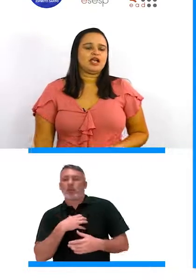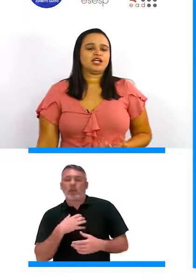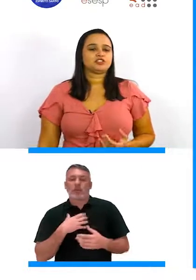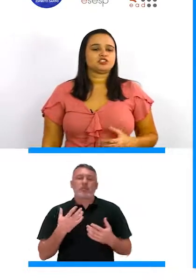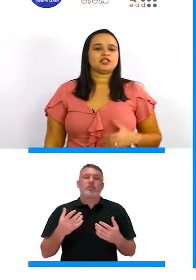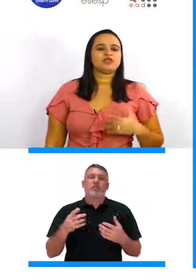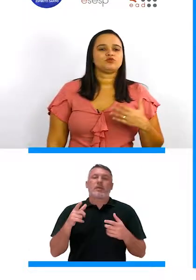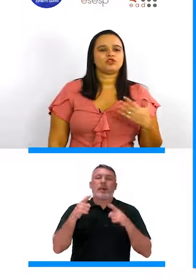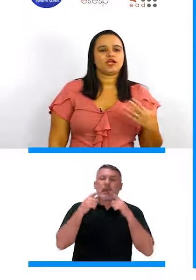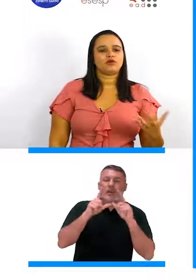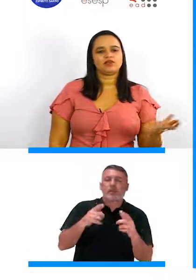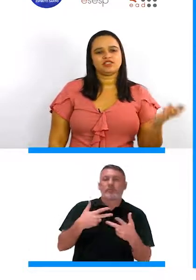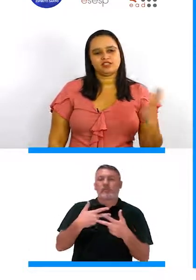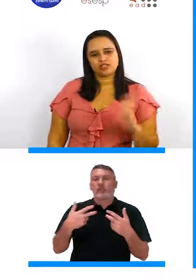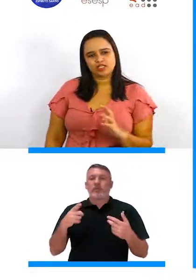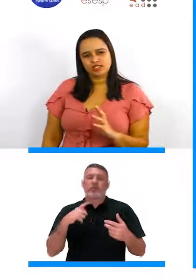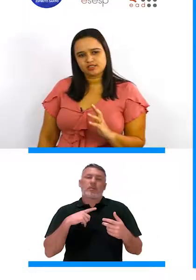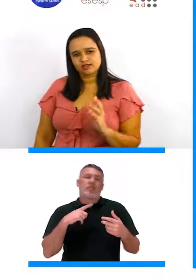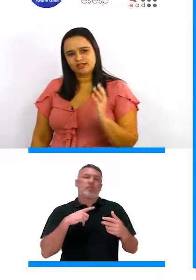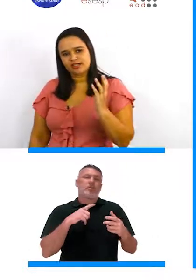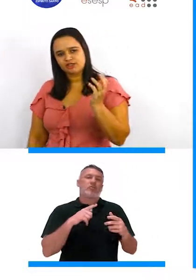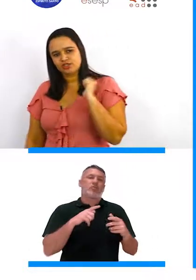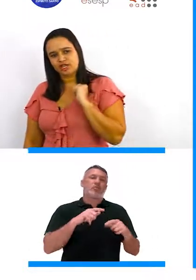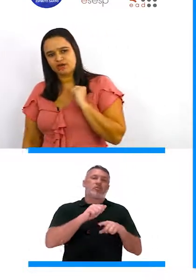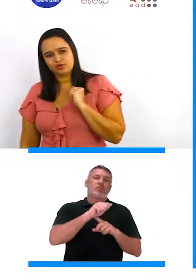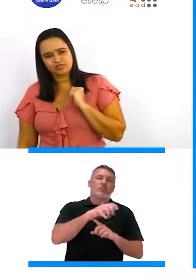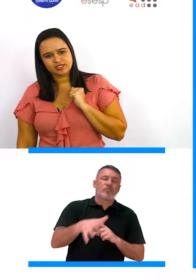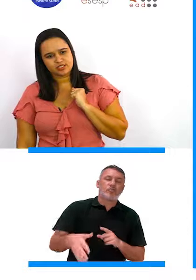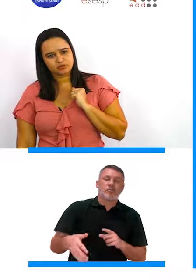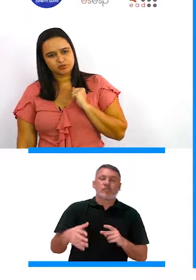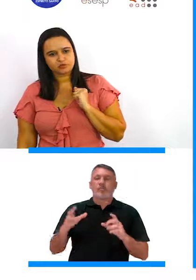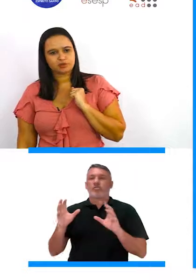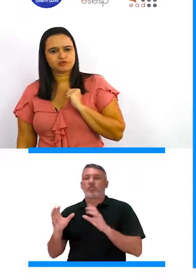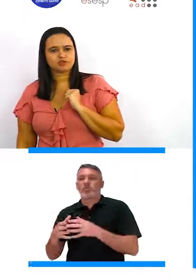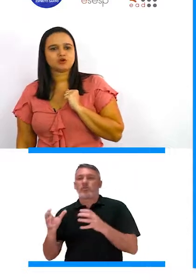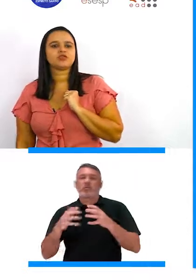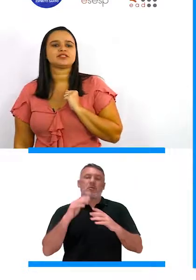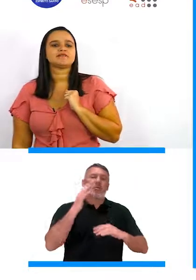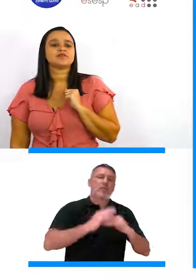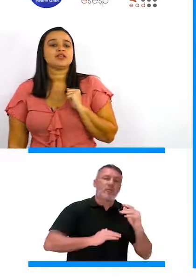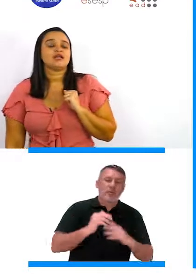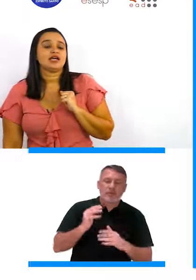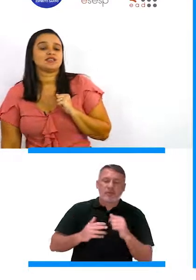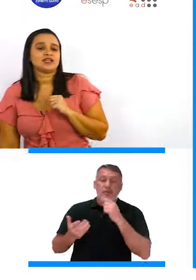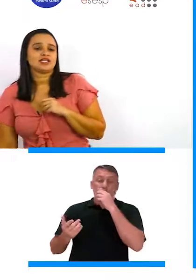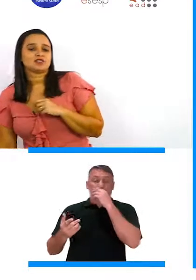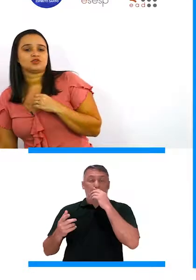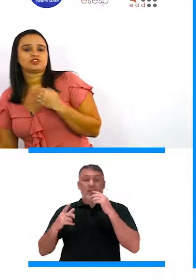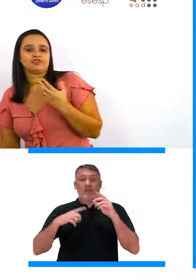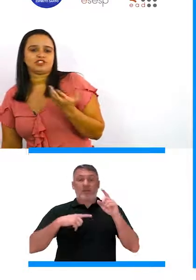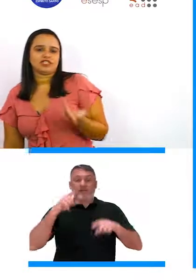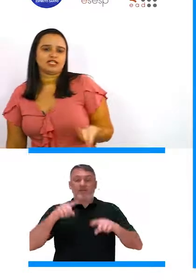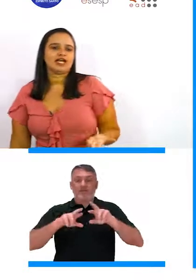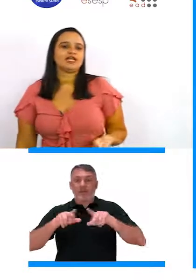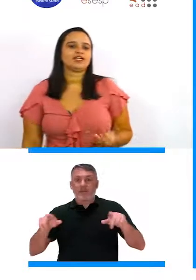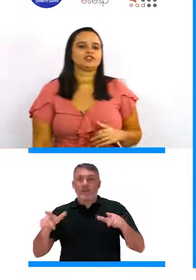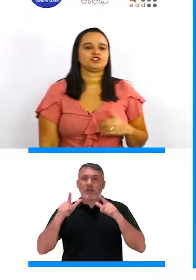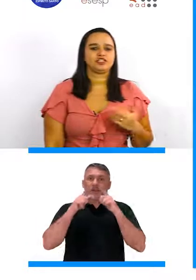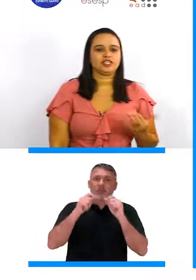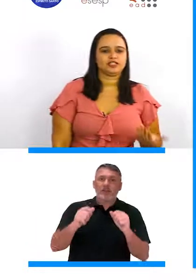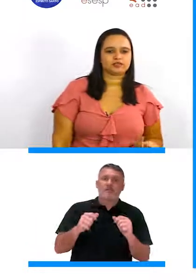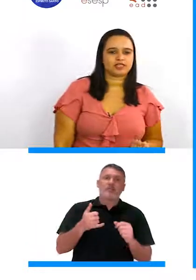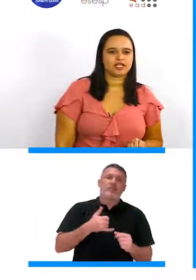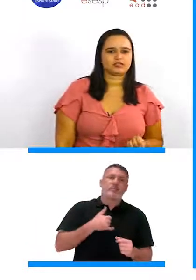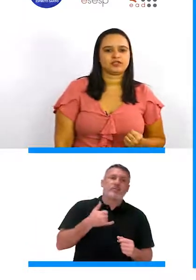né? A gente tem os jargões e as gírias, que eu falei dos jargões aí de algumas profissões, as variações de faixa etária,